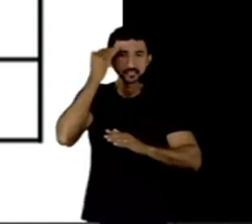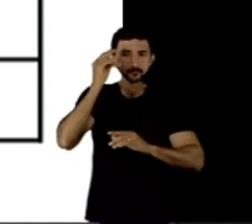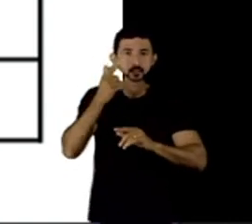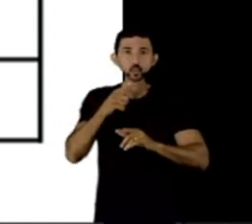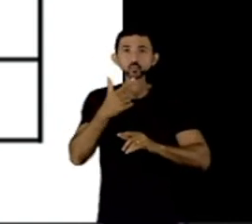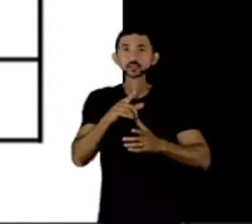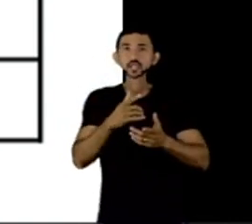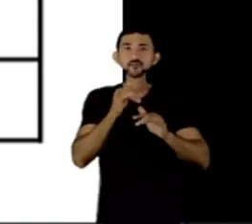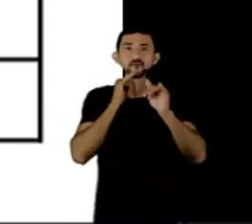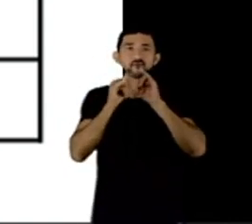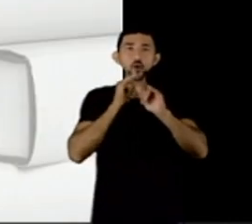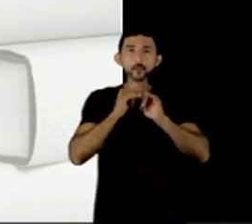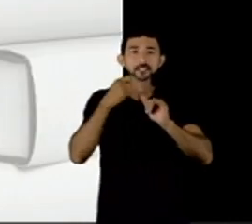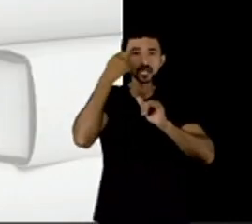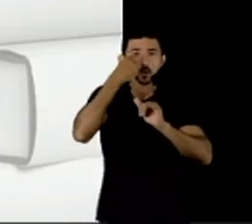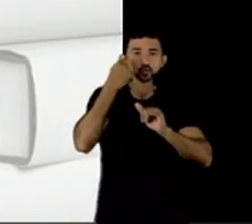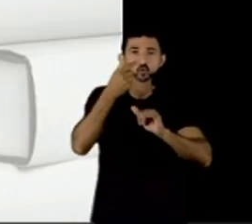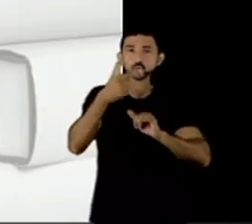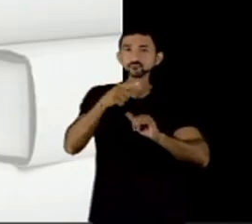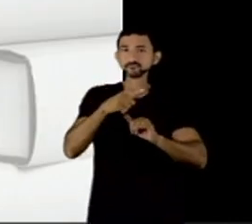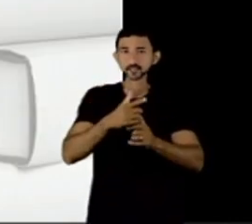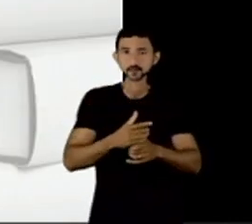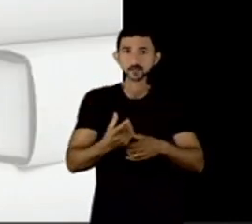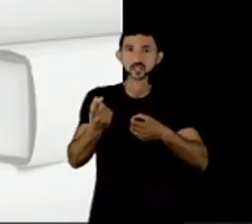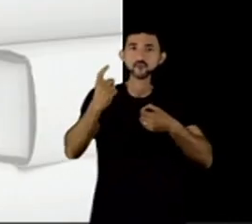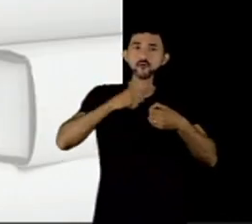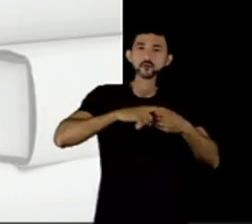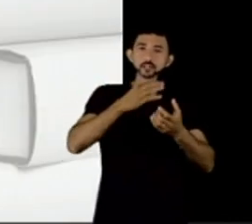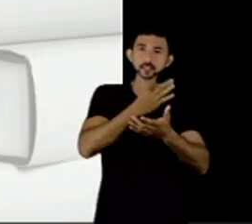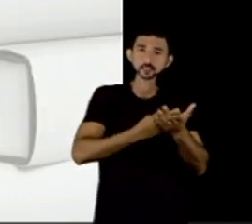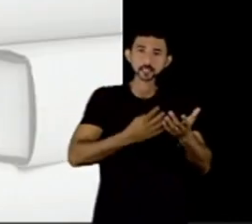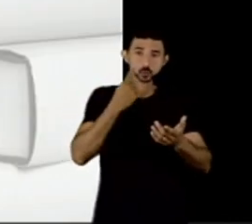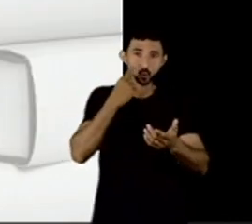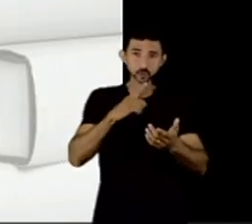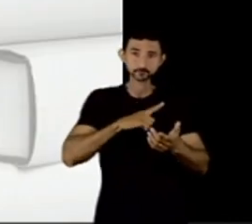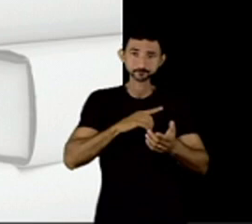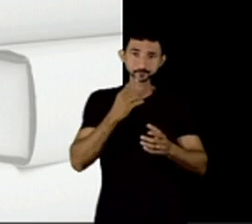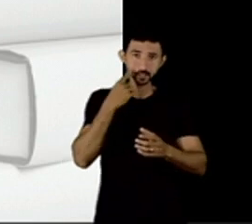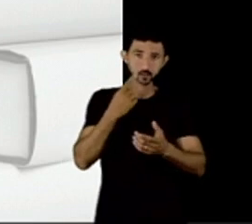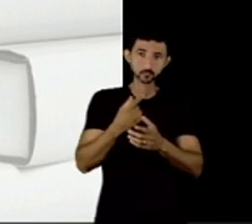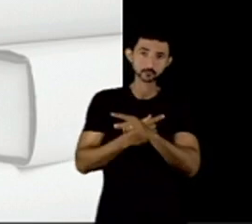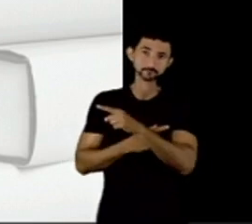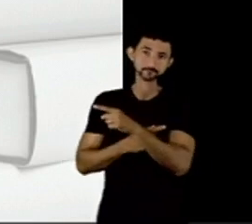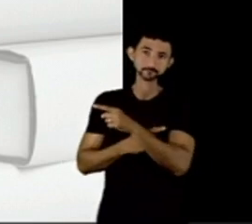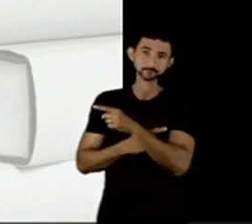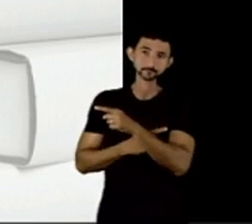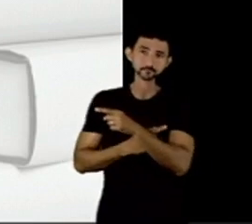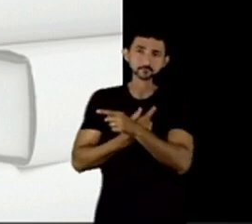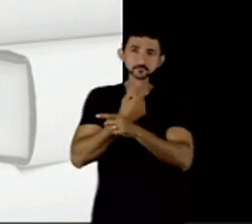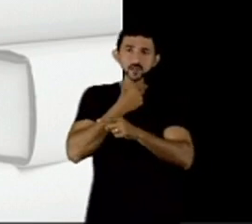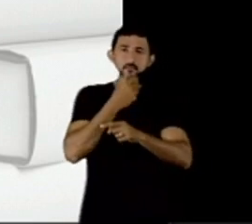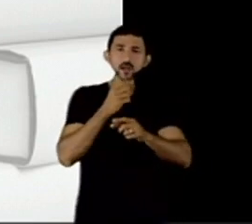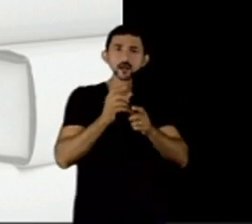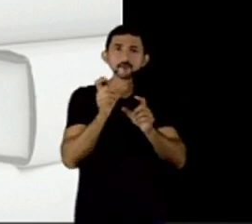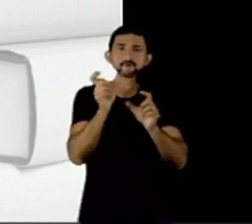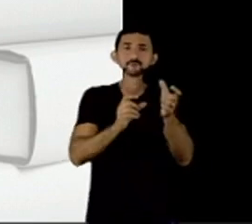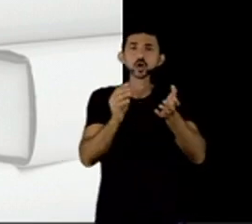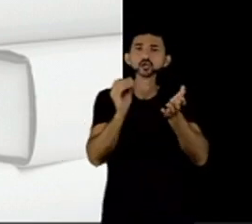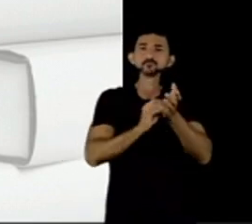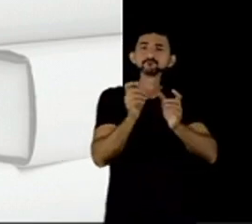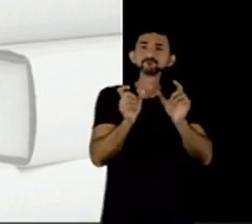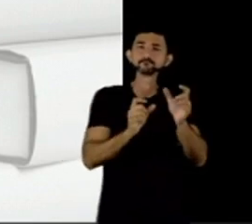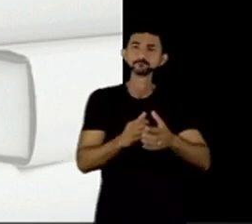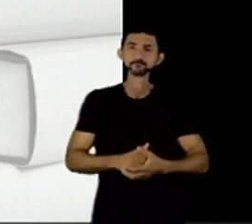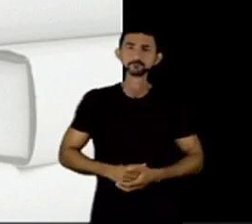tem informação sobre o autor, mas eu vou voltar para você. Eu tenho aqui, ó, uma voz e a gente vai falar disso já